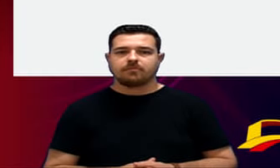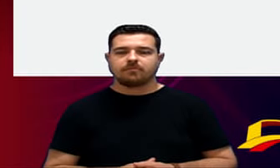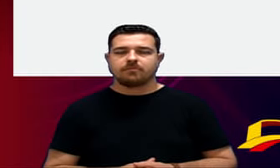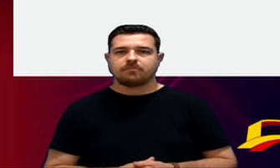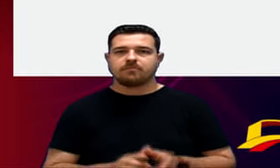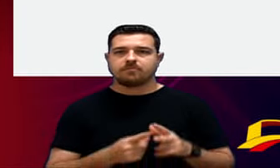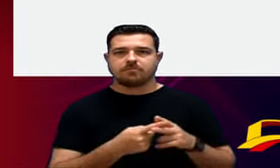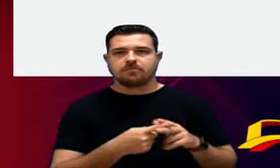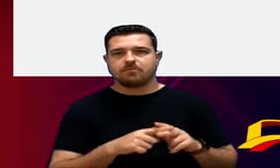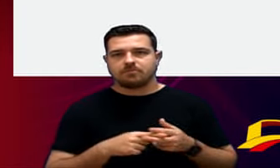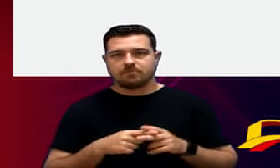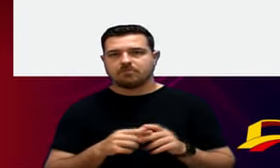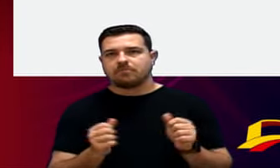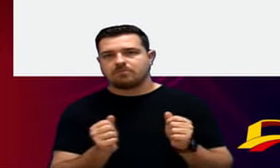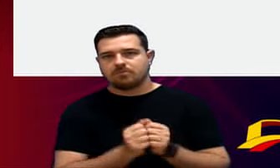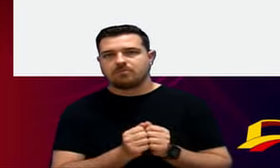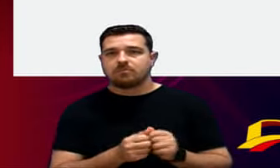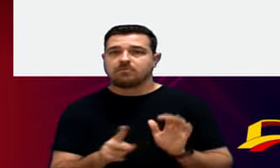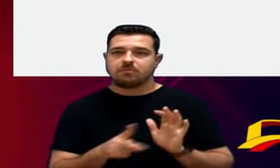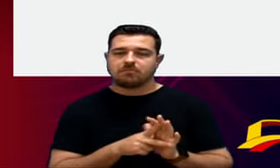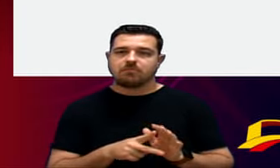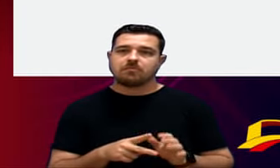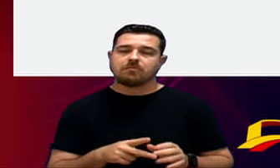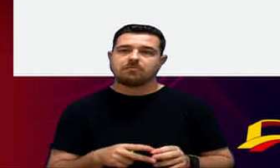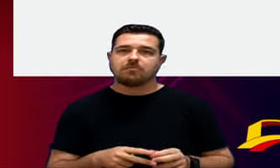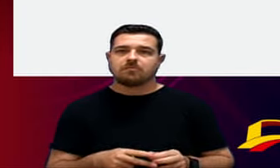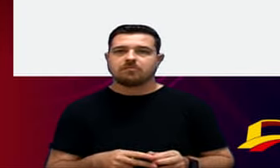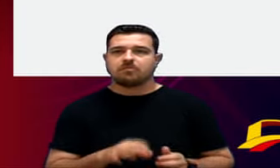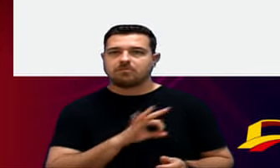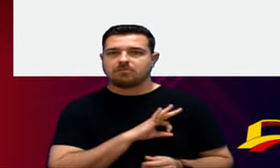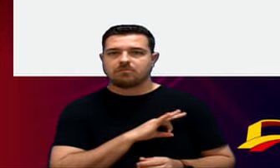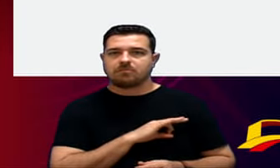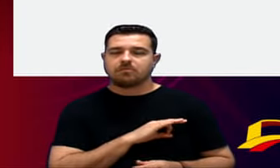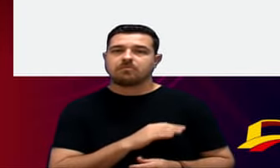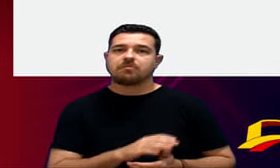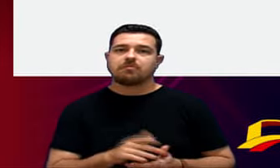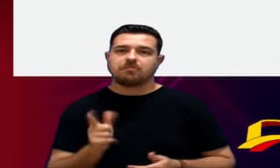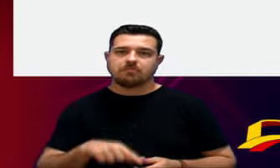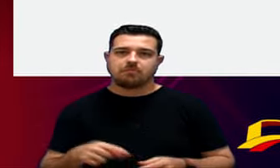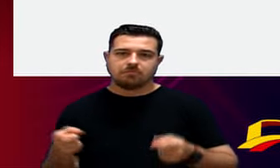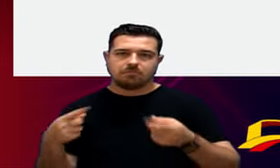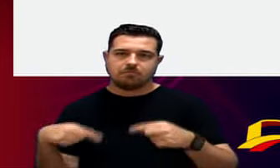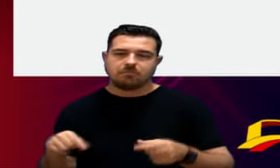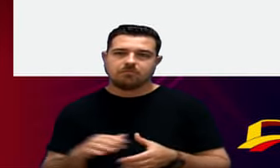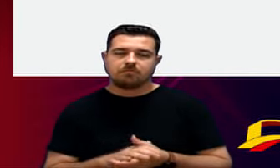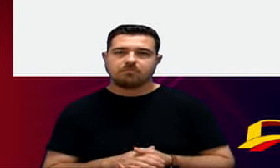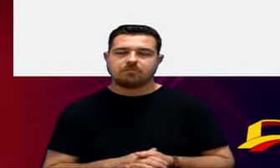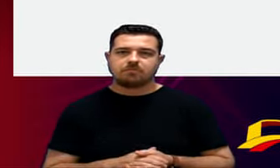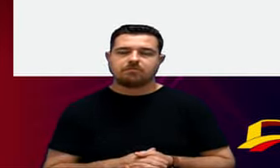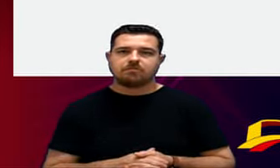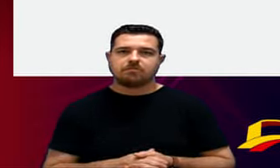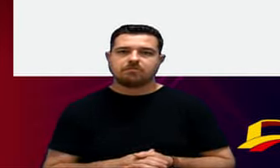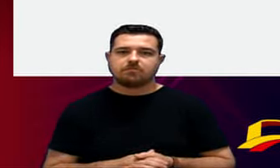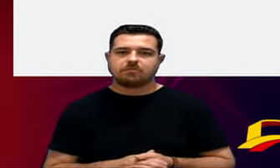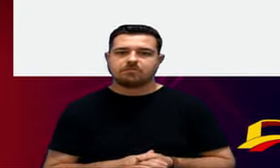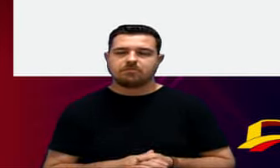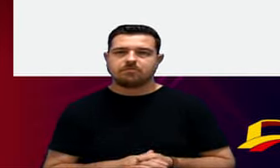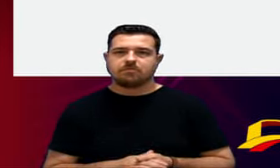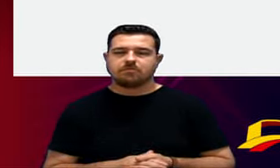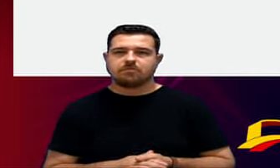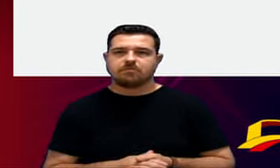manutenção da junta do serviço militar R 117.80 eh manutenção do Tiro de